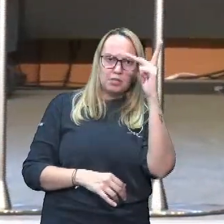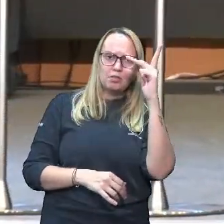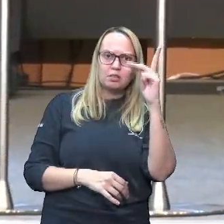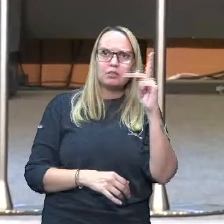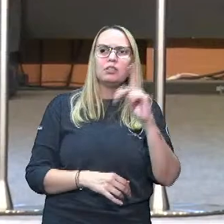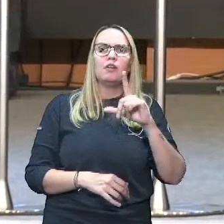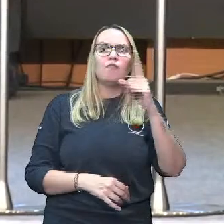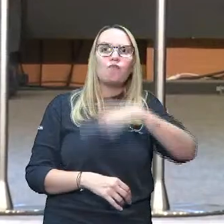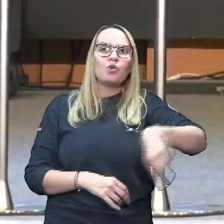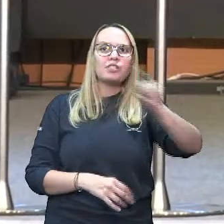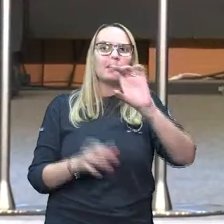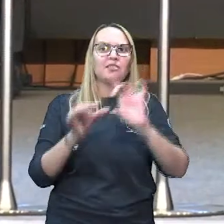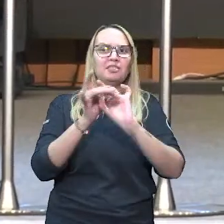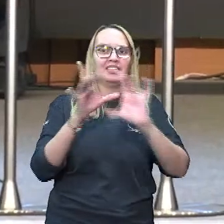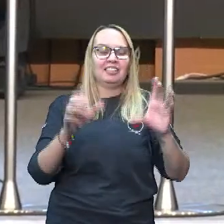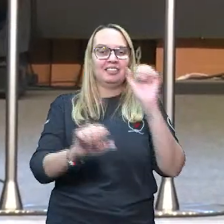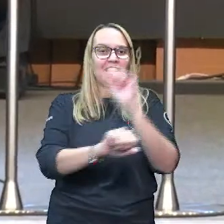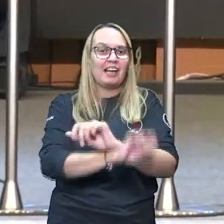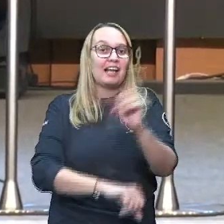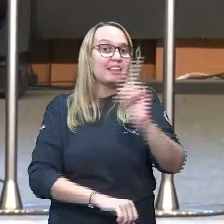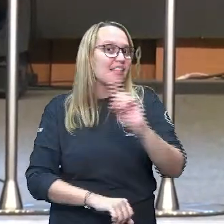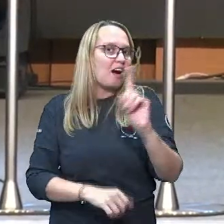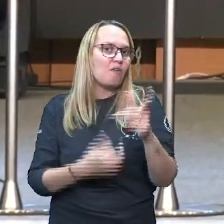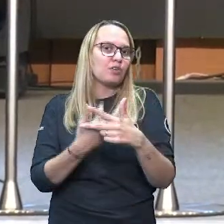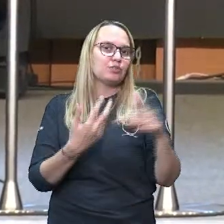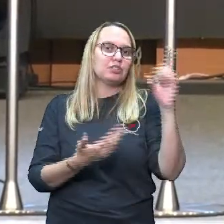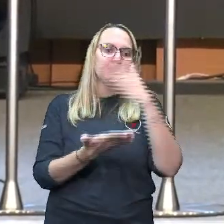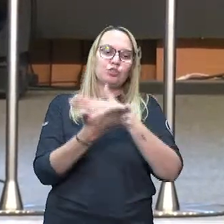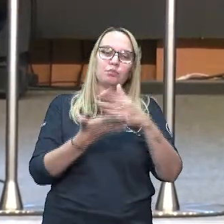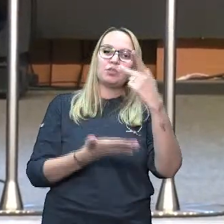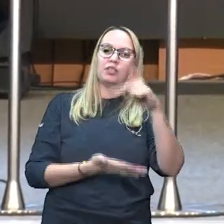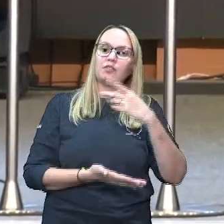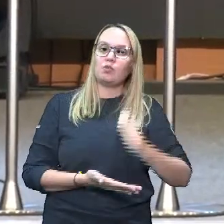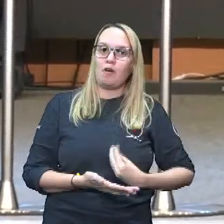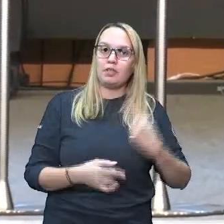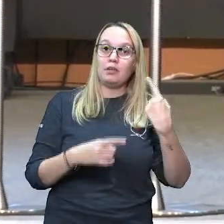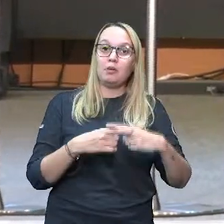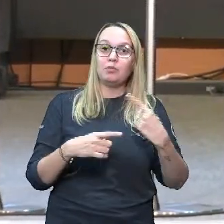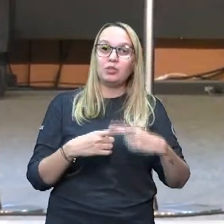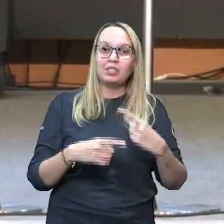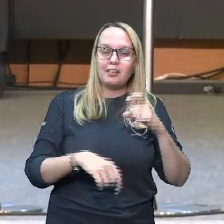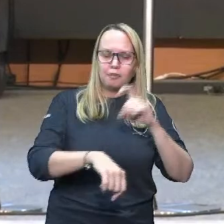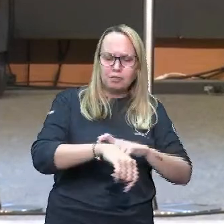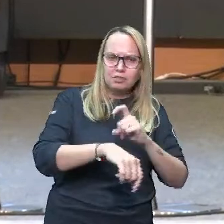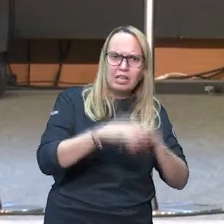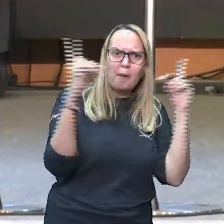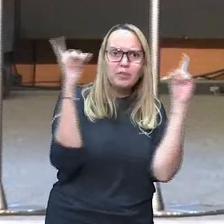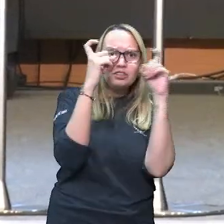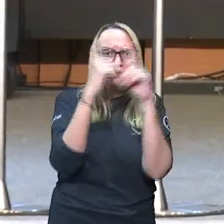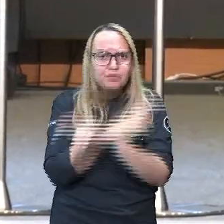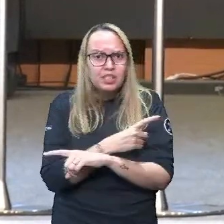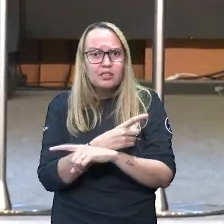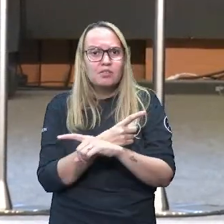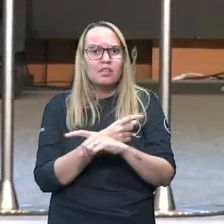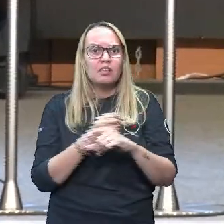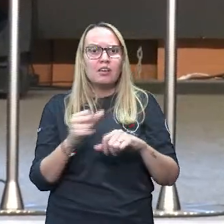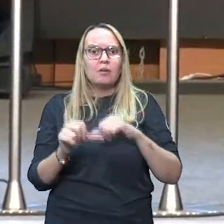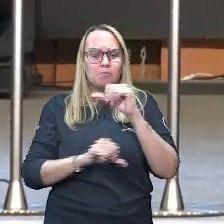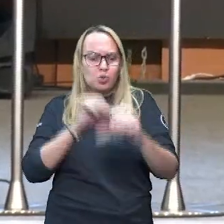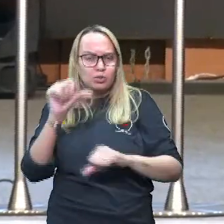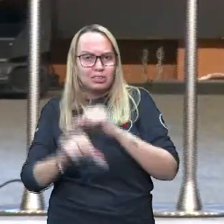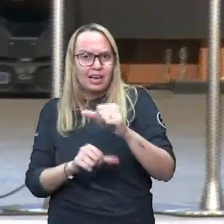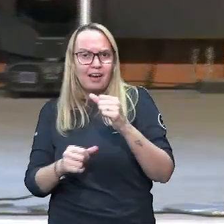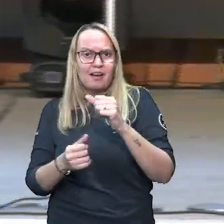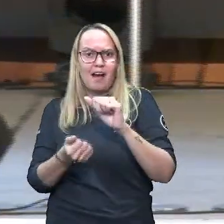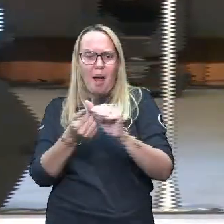está autorizado a parar com aquilo que Deus começou na sua vida, porque um tempo difícil não pode apagar uma promessa que